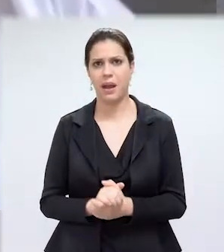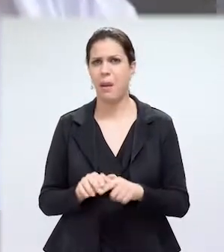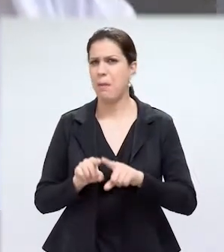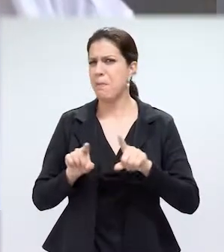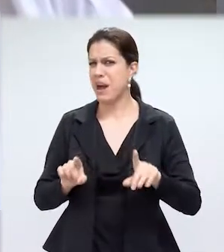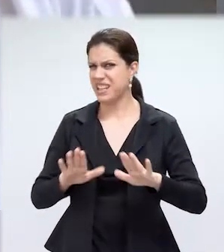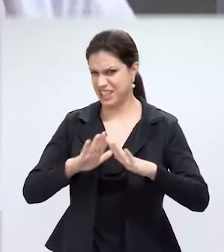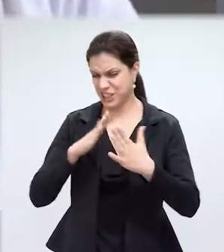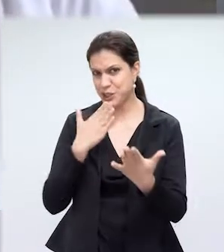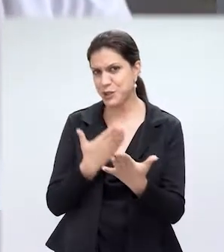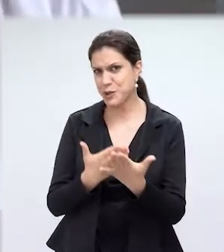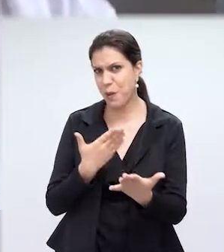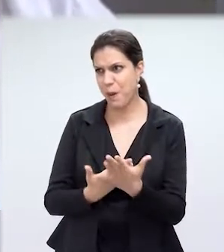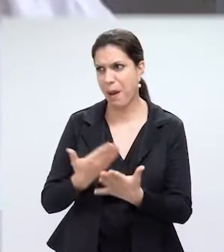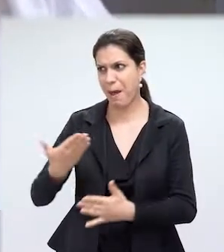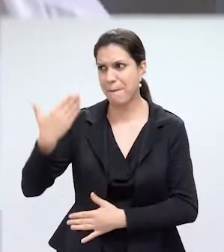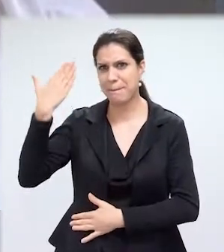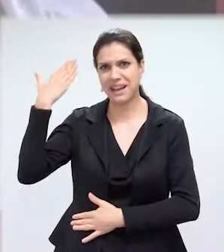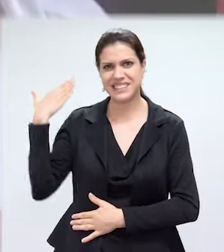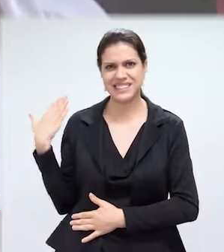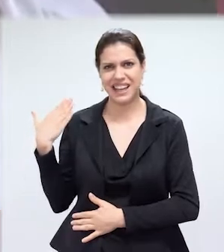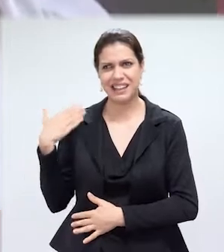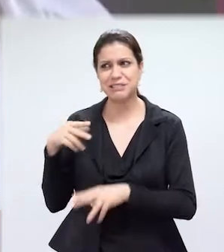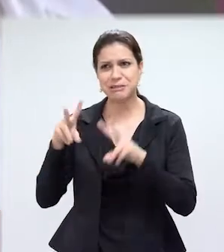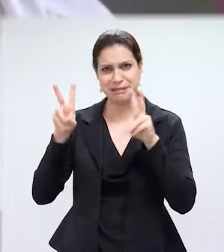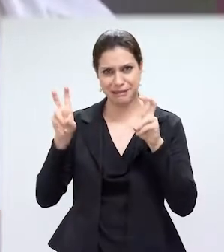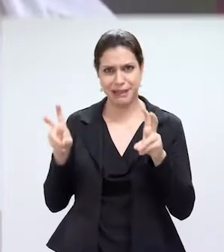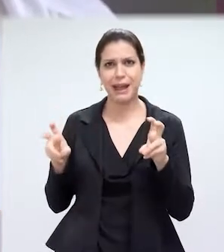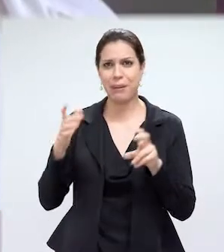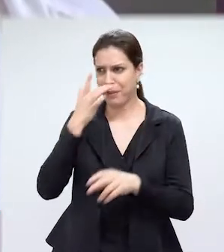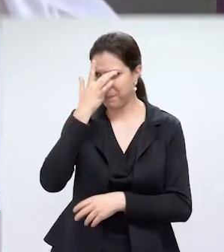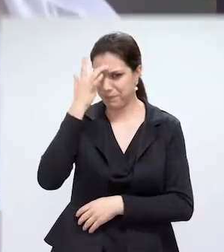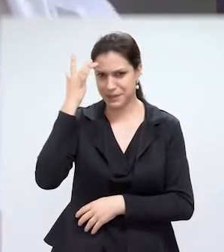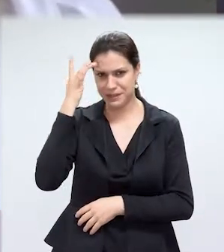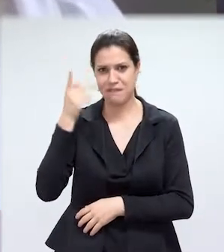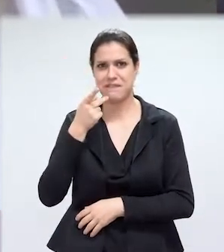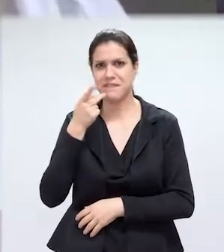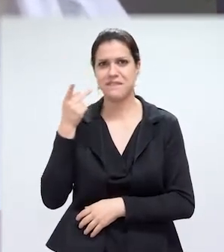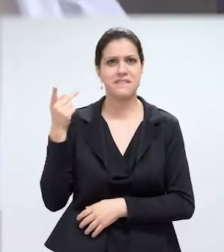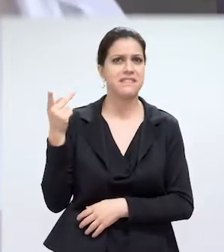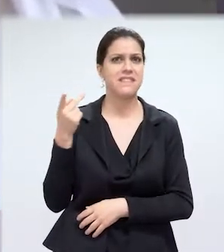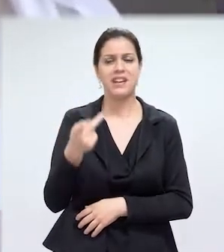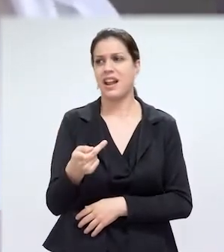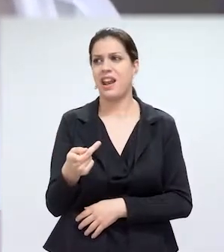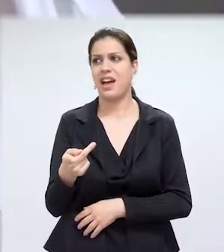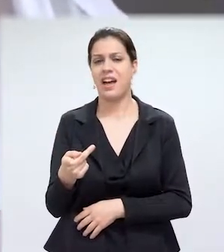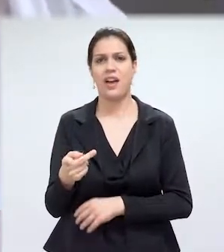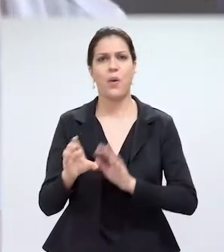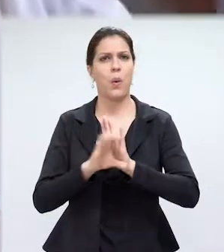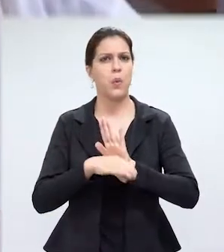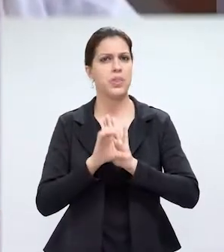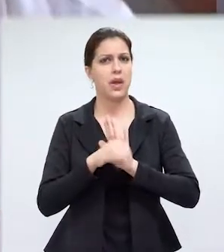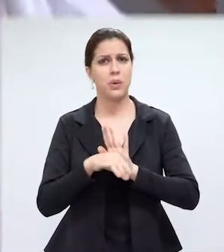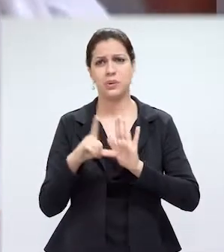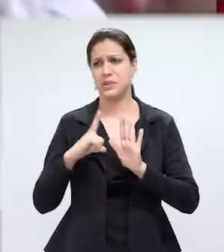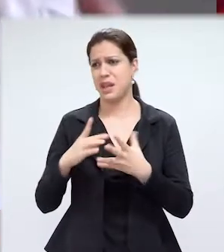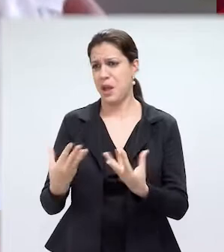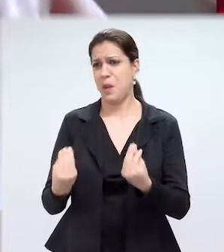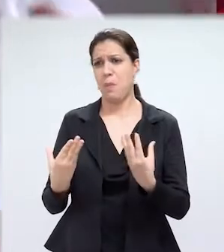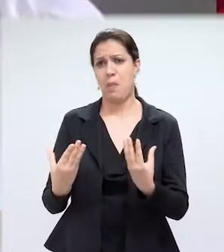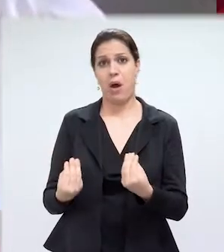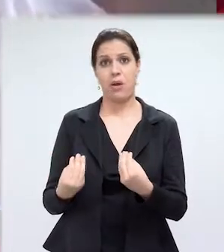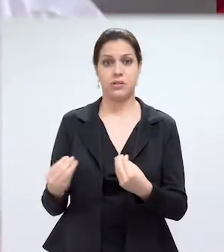sobre cabeçalho. Quando que na escola esse assunto, com os milhões